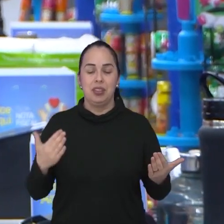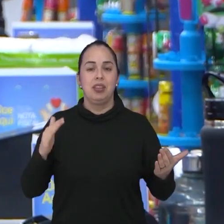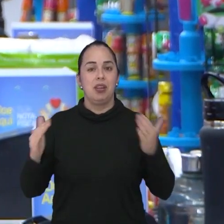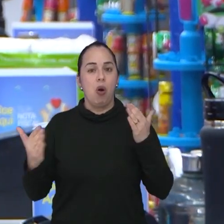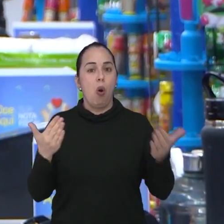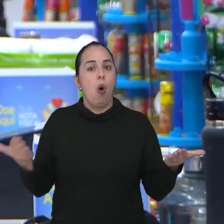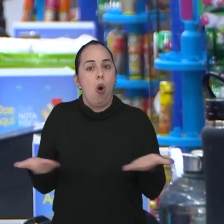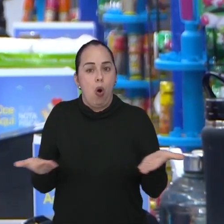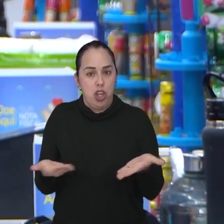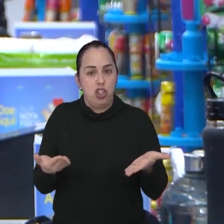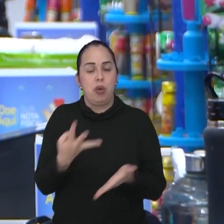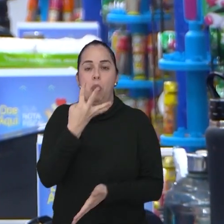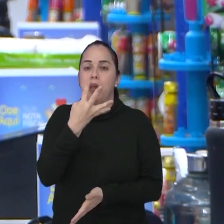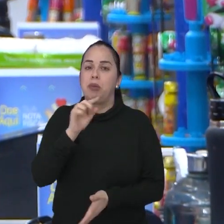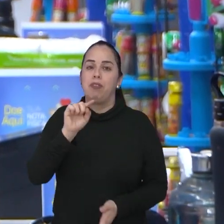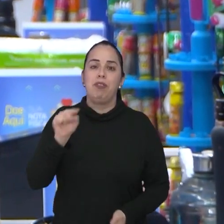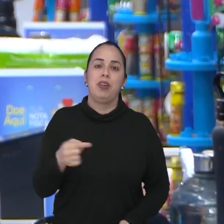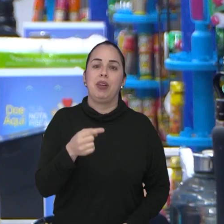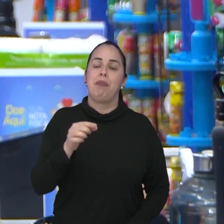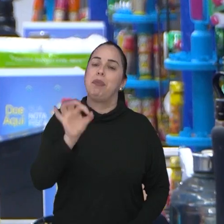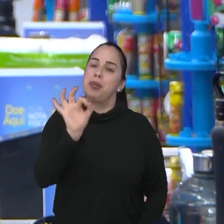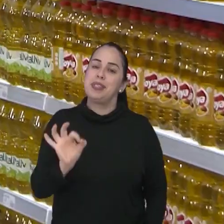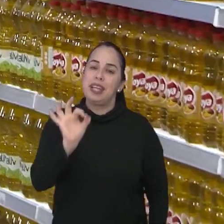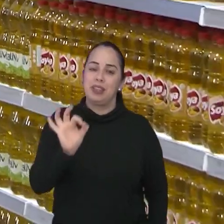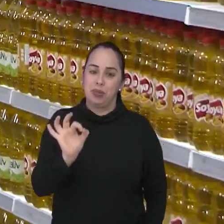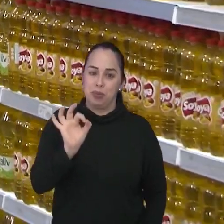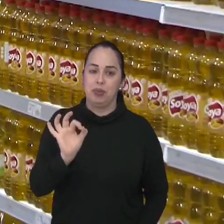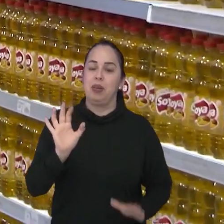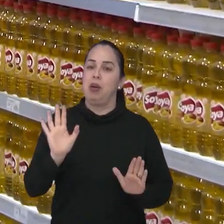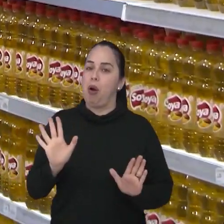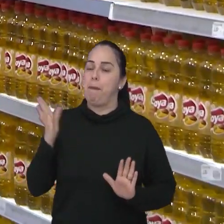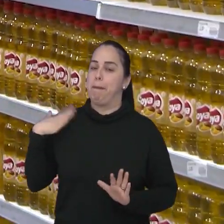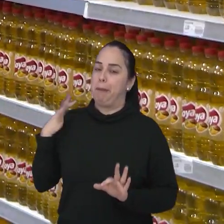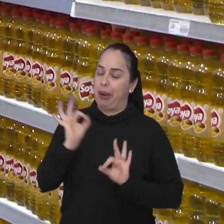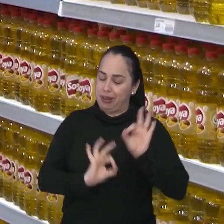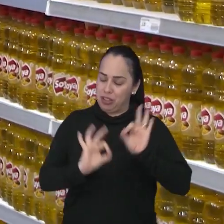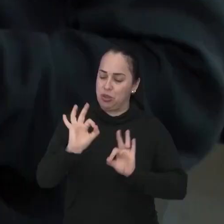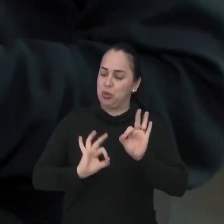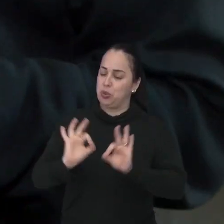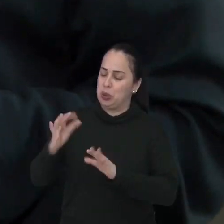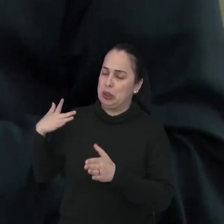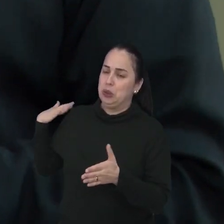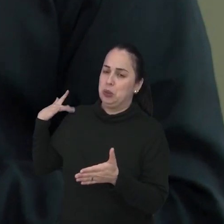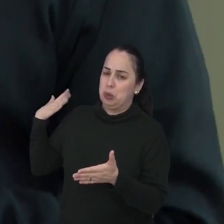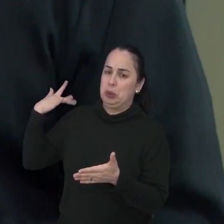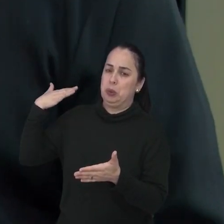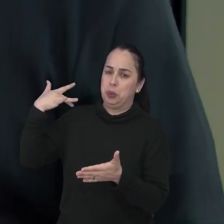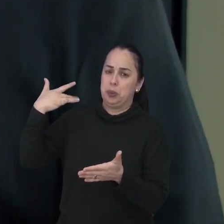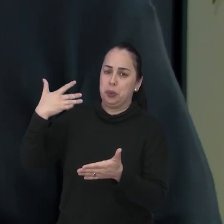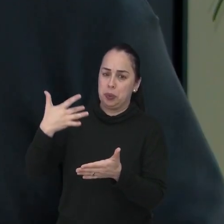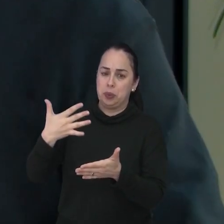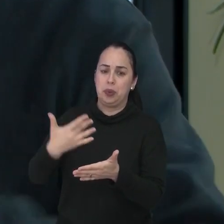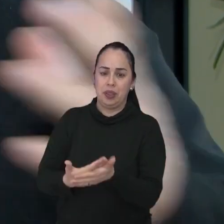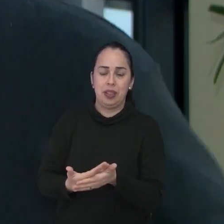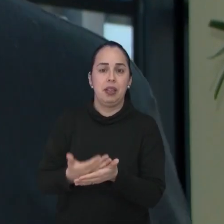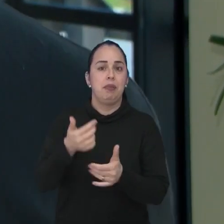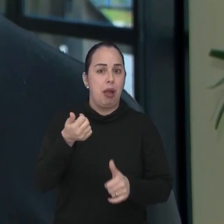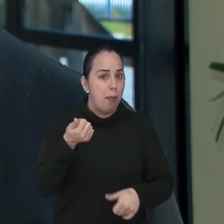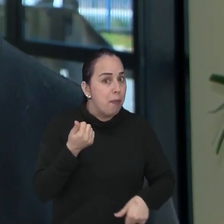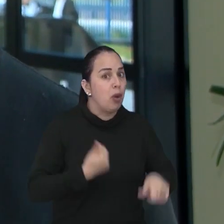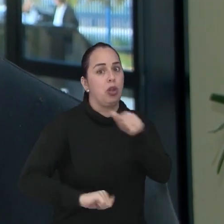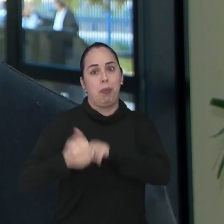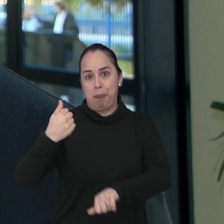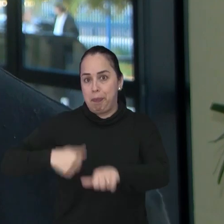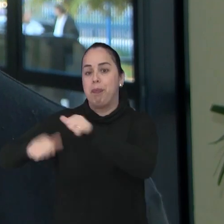é menor que 4% em 12 meses. O planejamento foi longo. Esse economista explica que, com o passar do